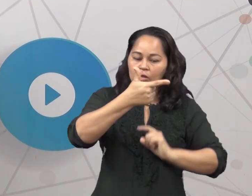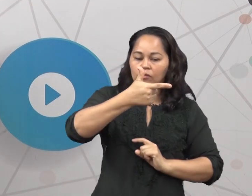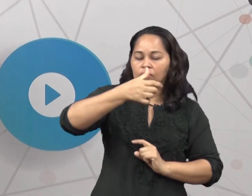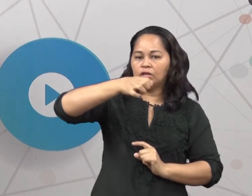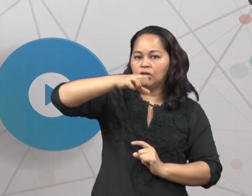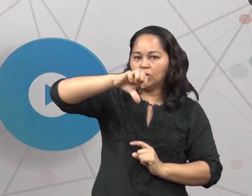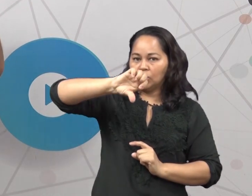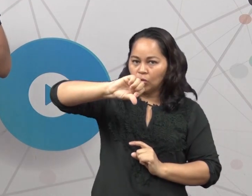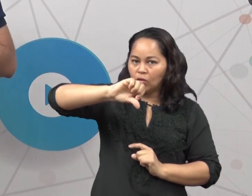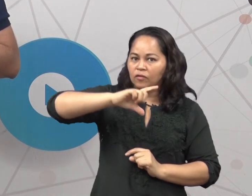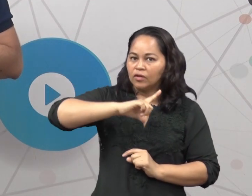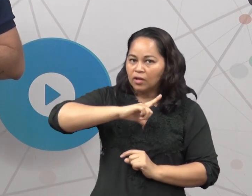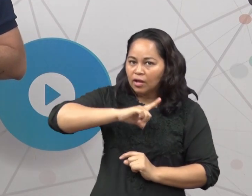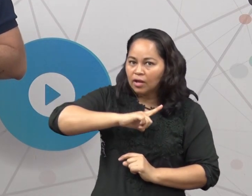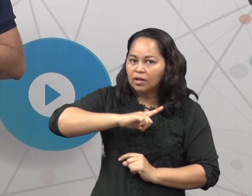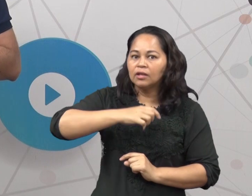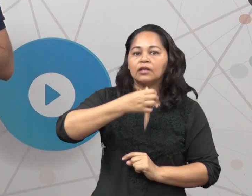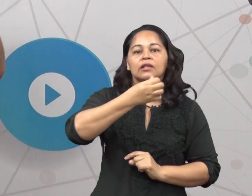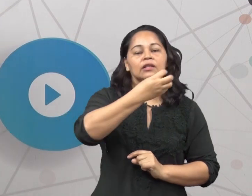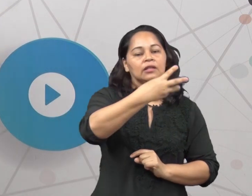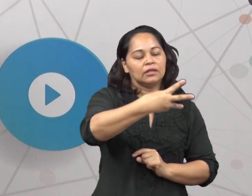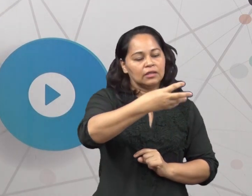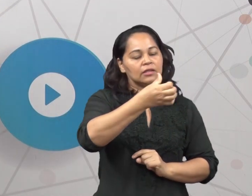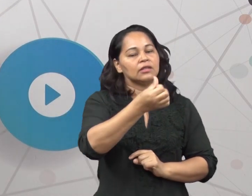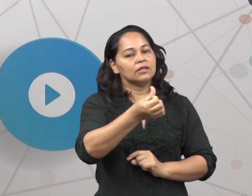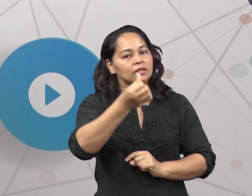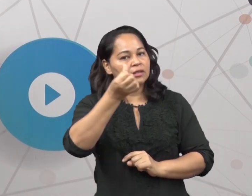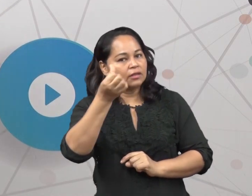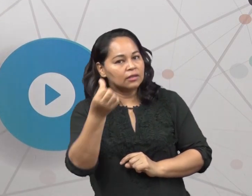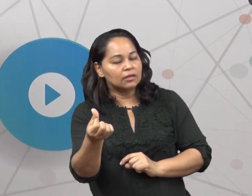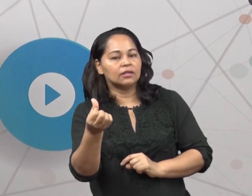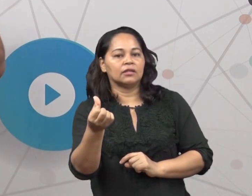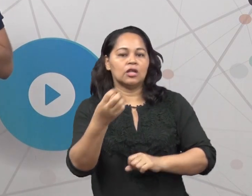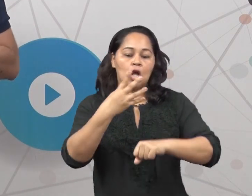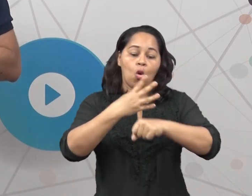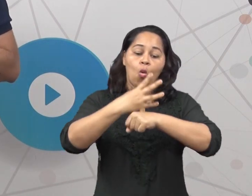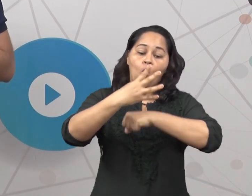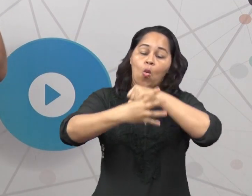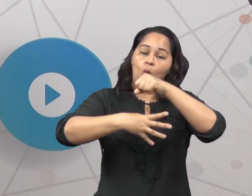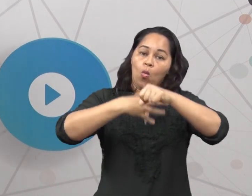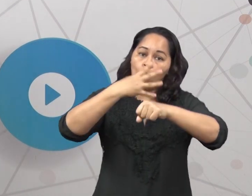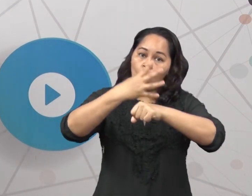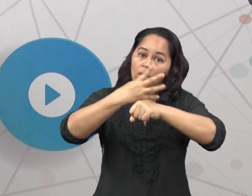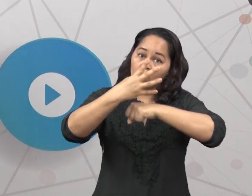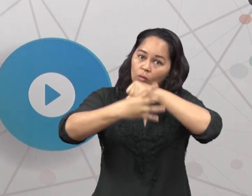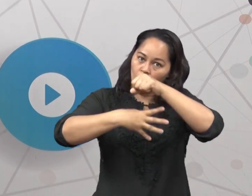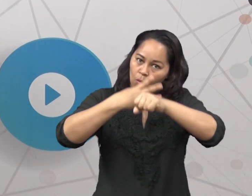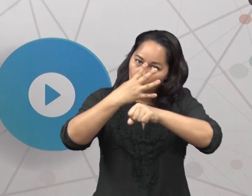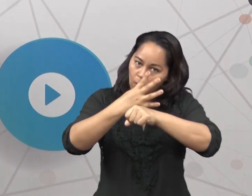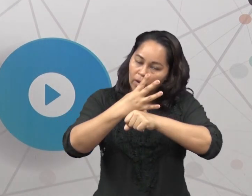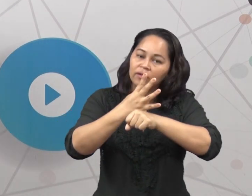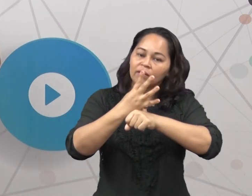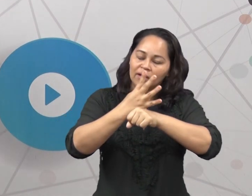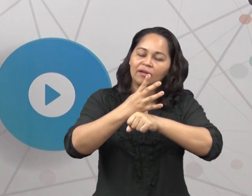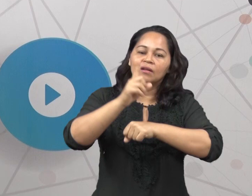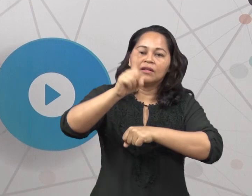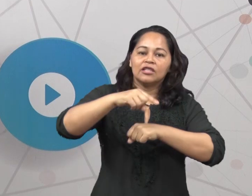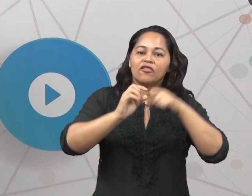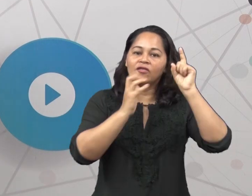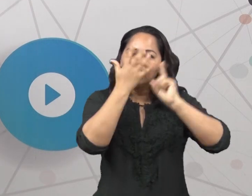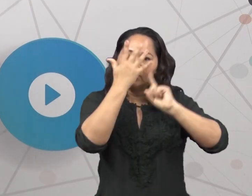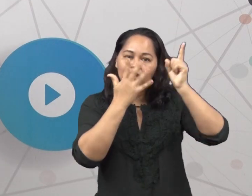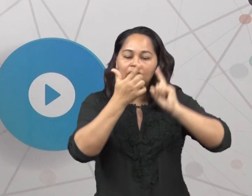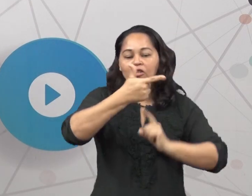anos? Não, é de 4 em 4 anos. Aí muda a data do